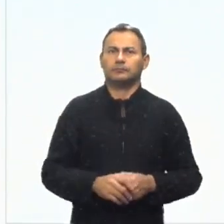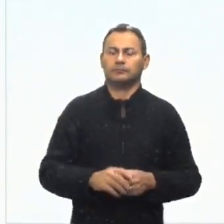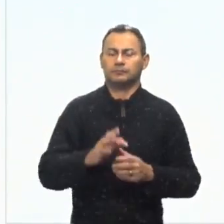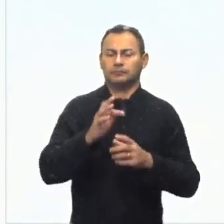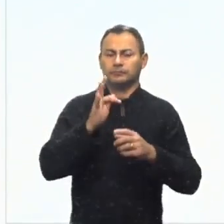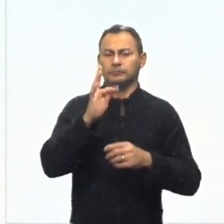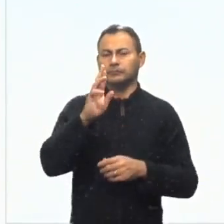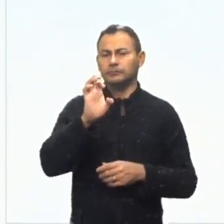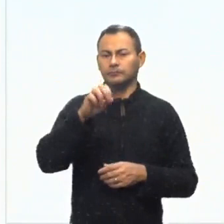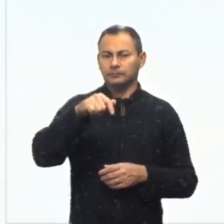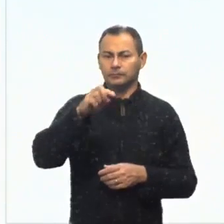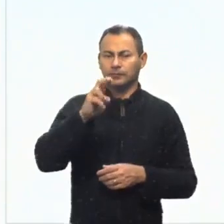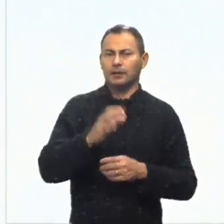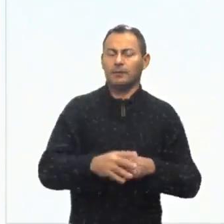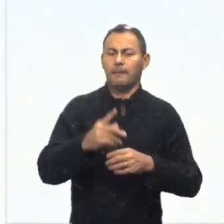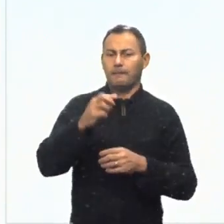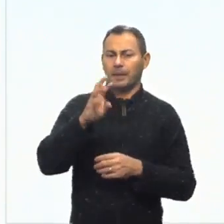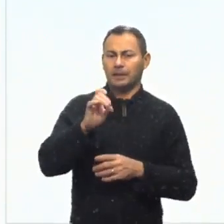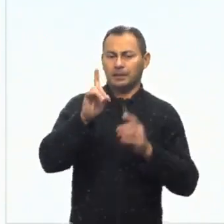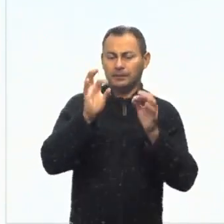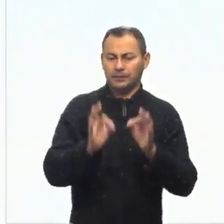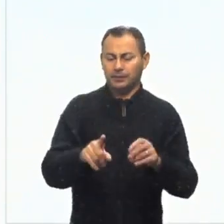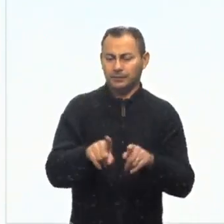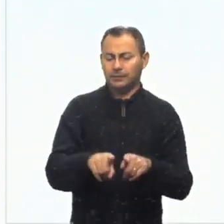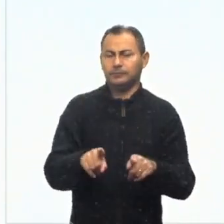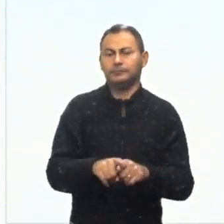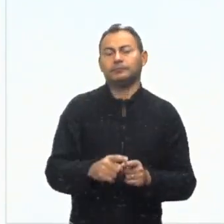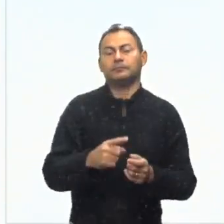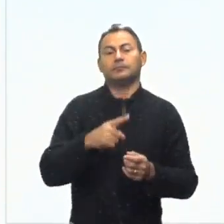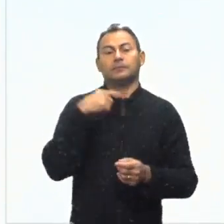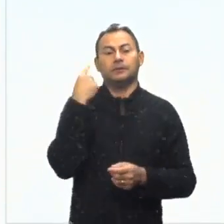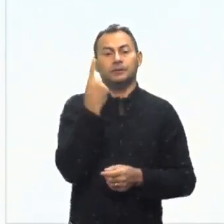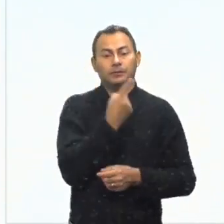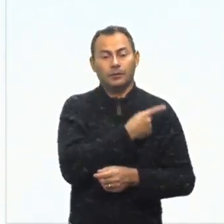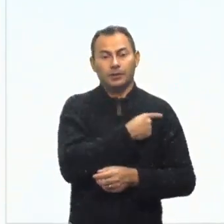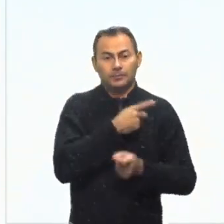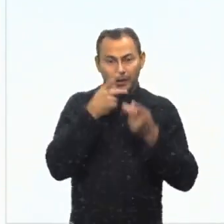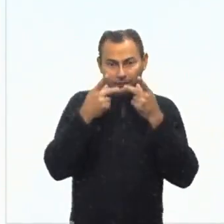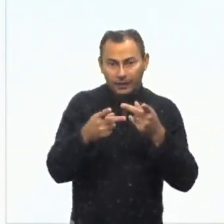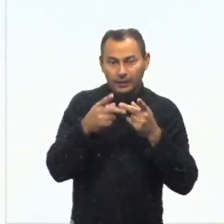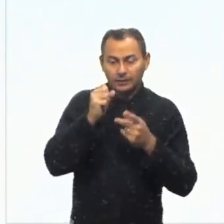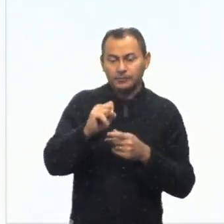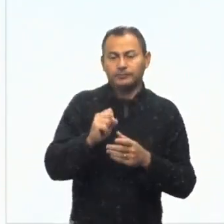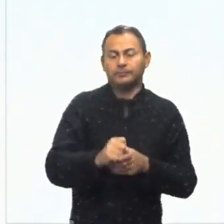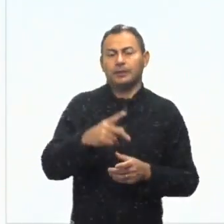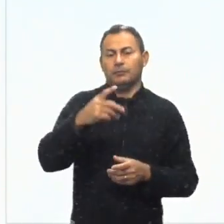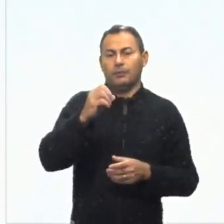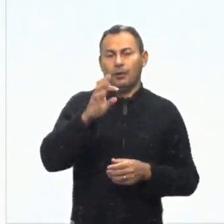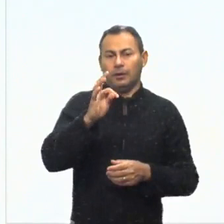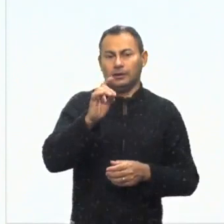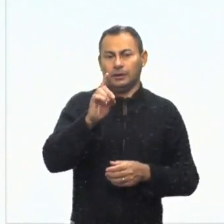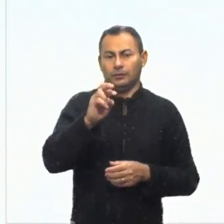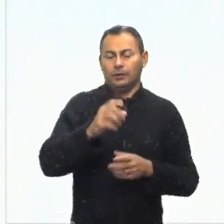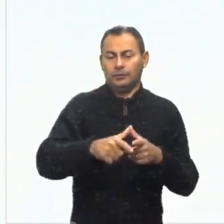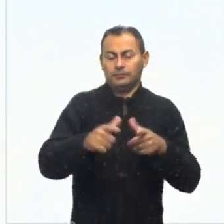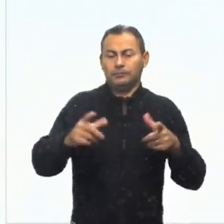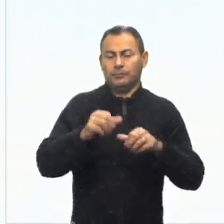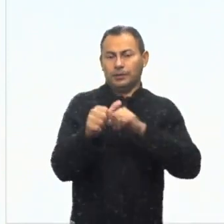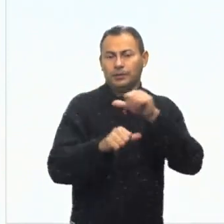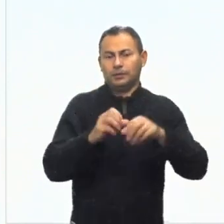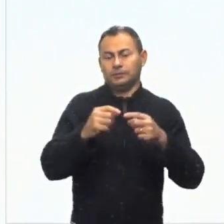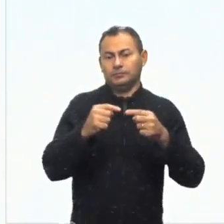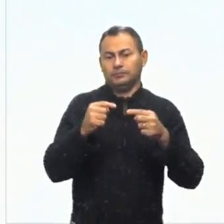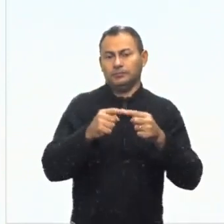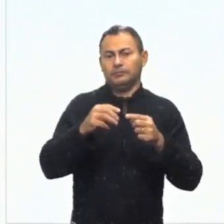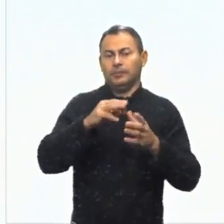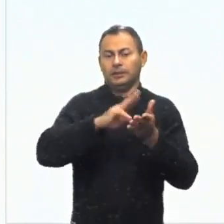uma frequência pré-determinada também. Cabe a gente dizer se a portadora vai ter a amplitude modificada de